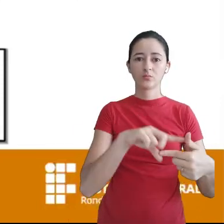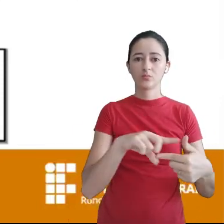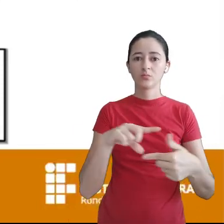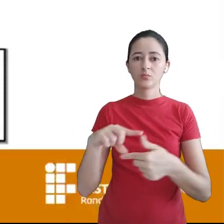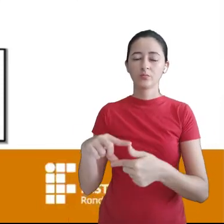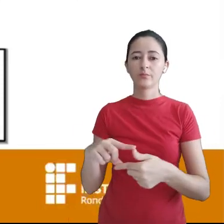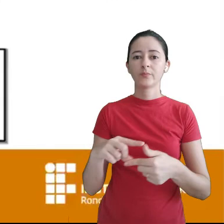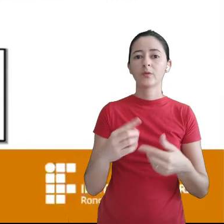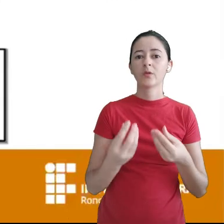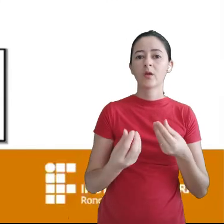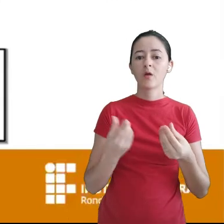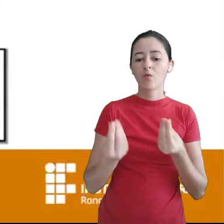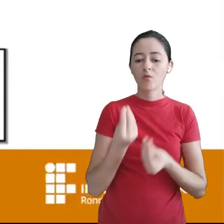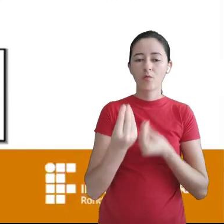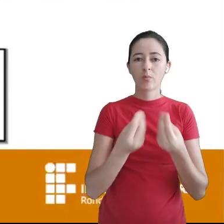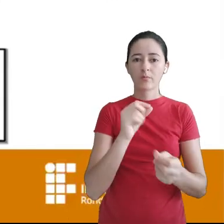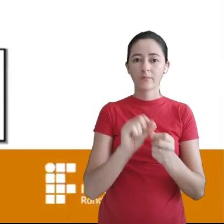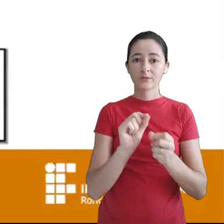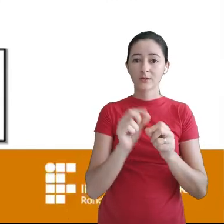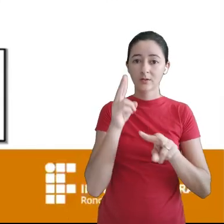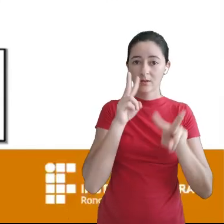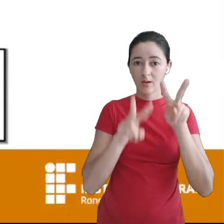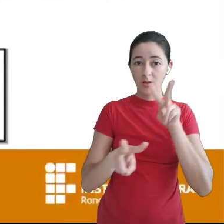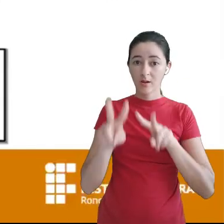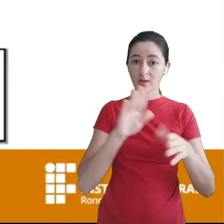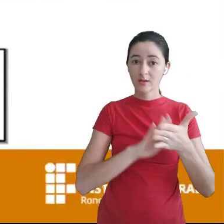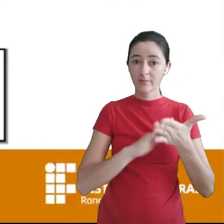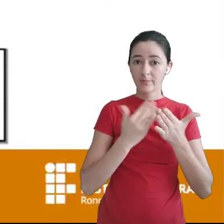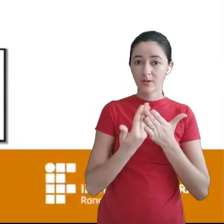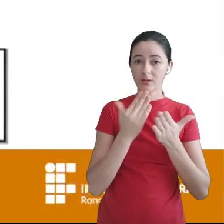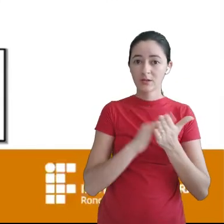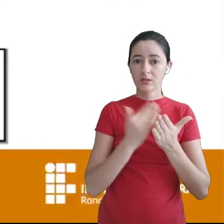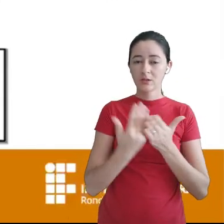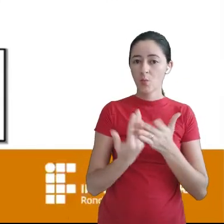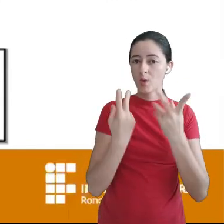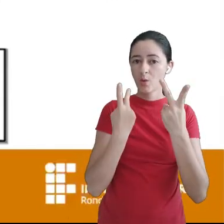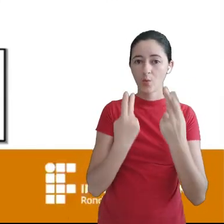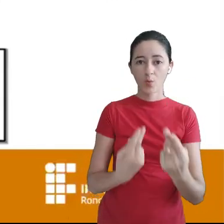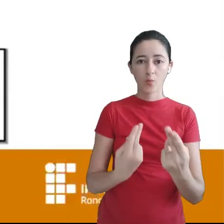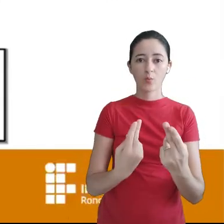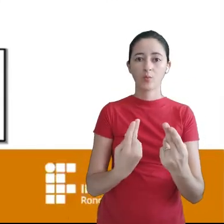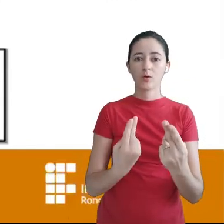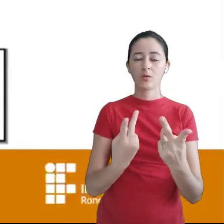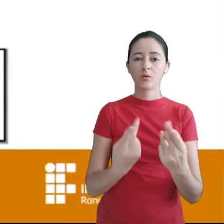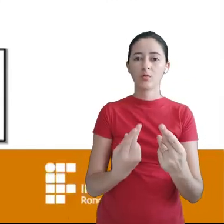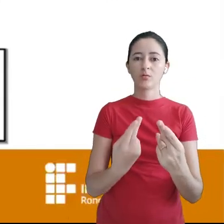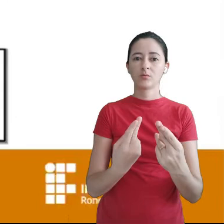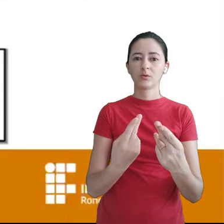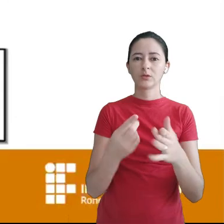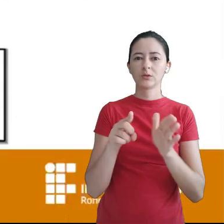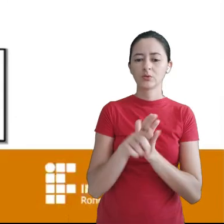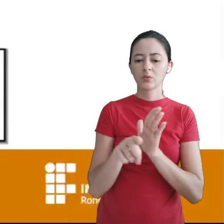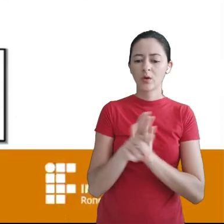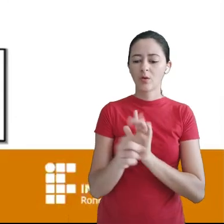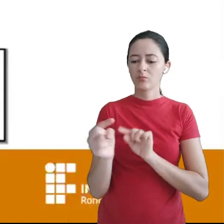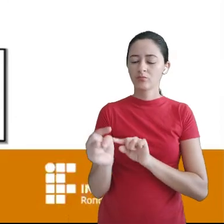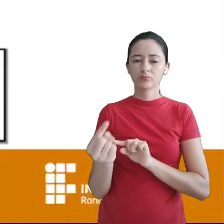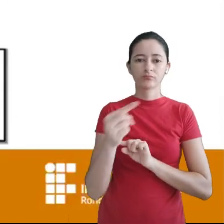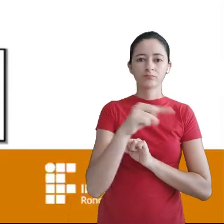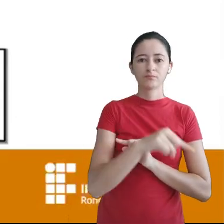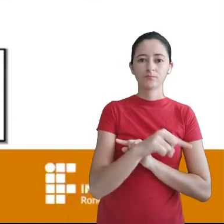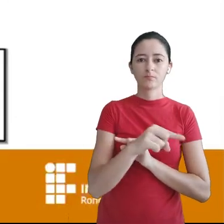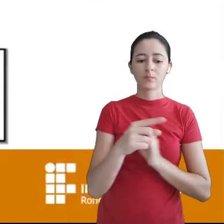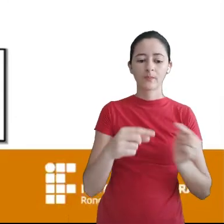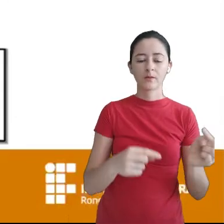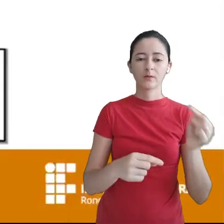No relacionamento entre as duas tabelas. Então, a forma de fazer a leitura vai ser a mesminha. Igualzinho